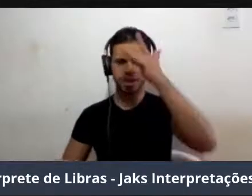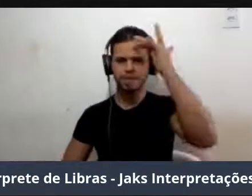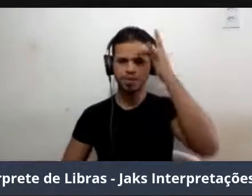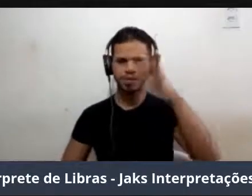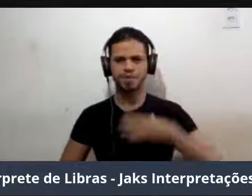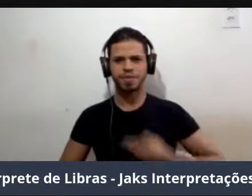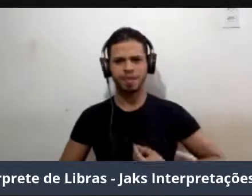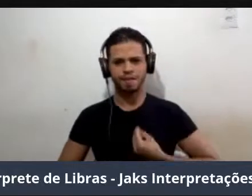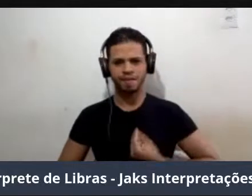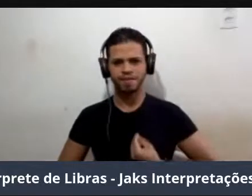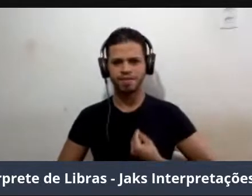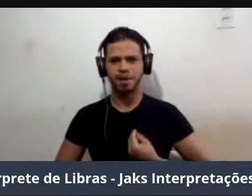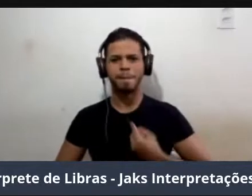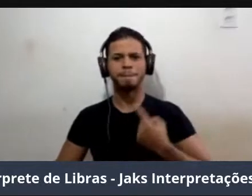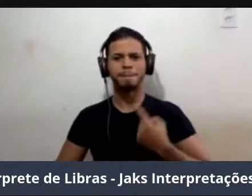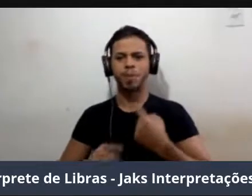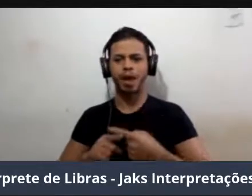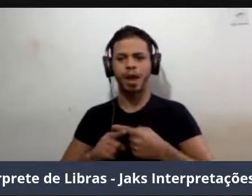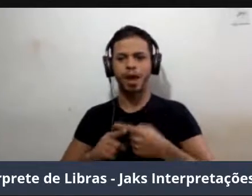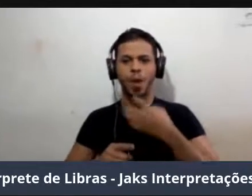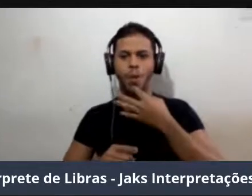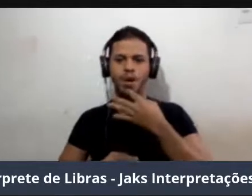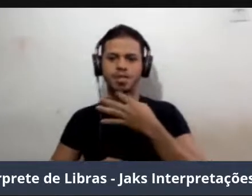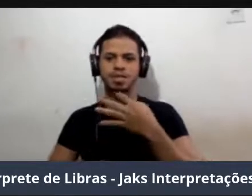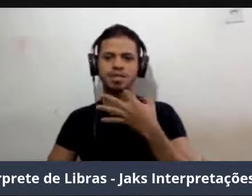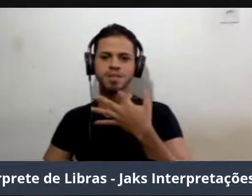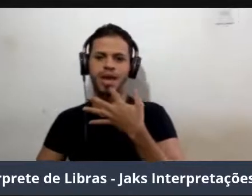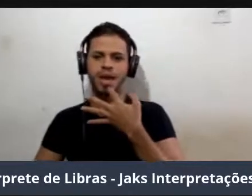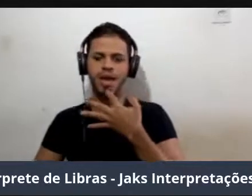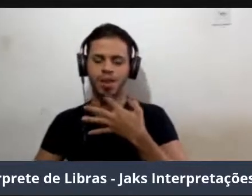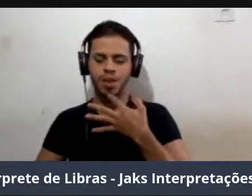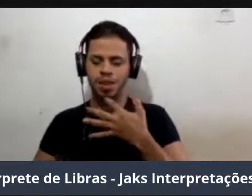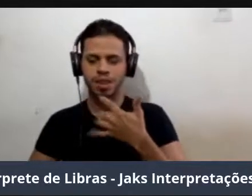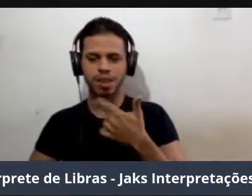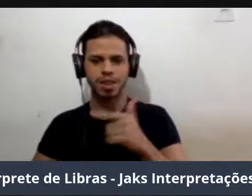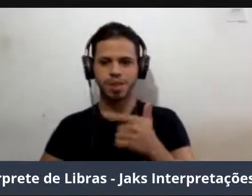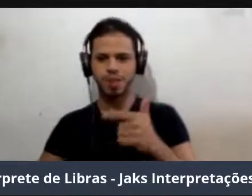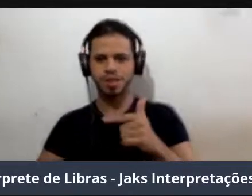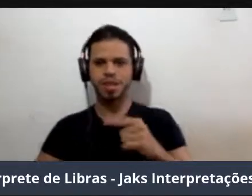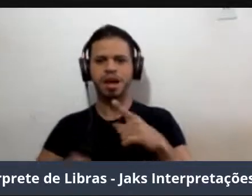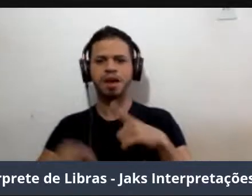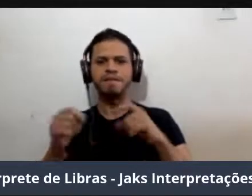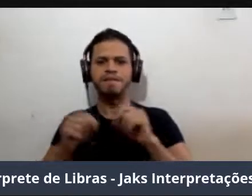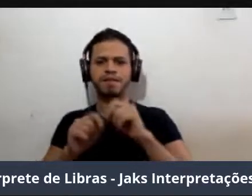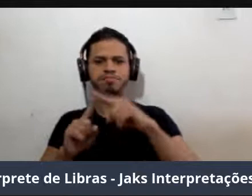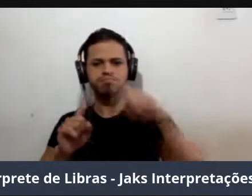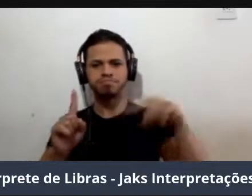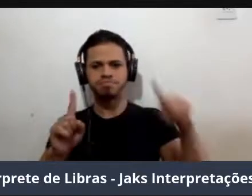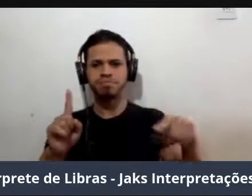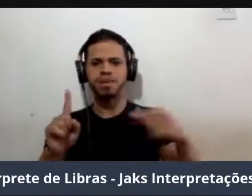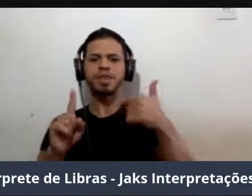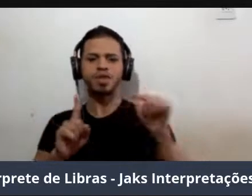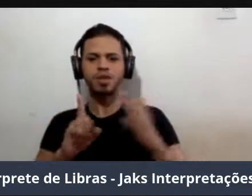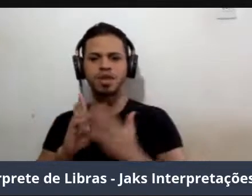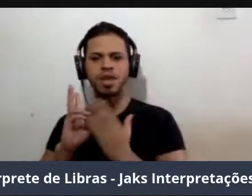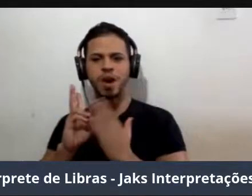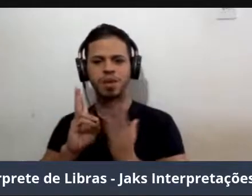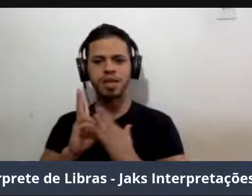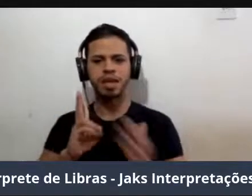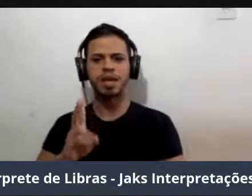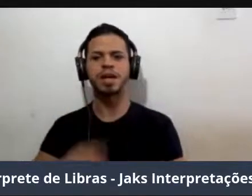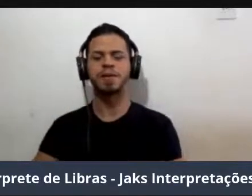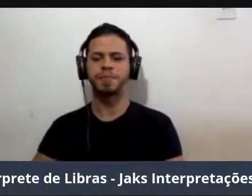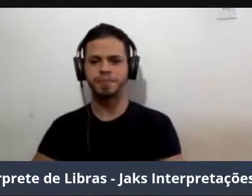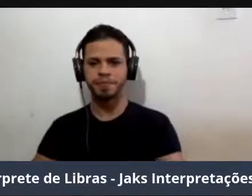Aí a gente fez um levantamento nas outras aldeias, né? E passamos